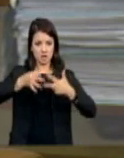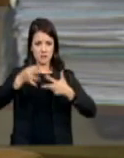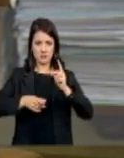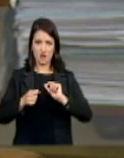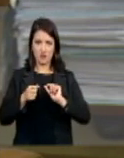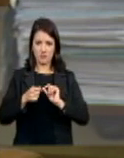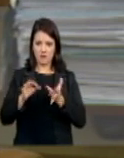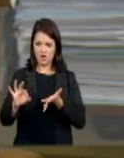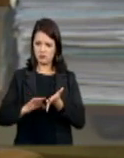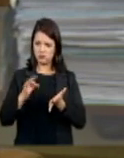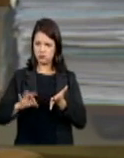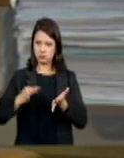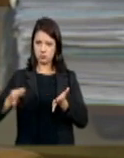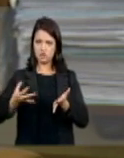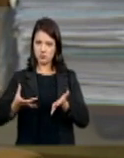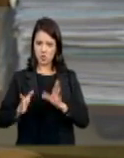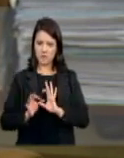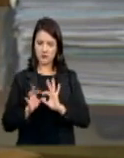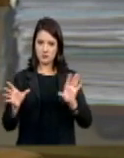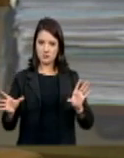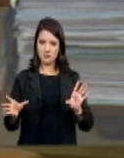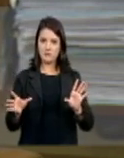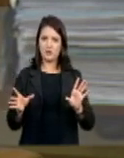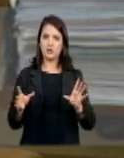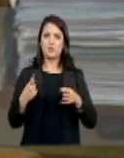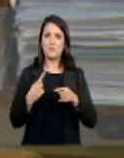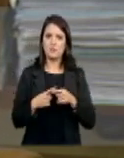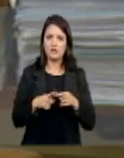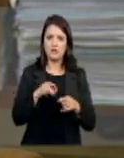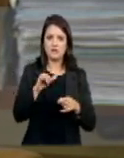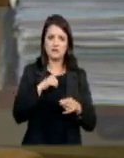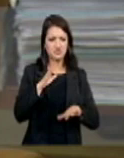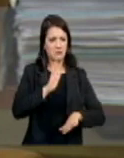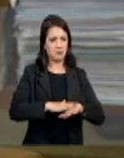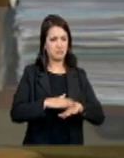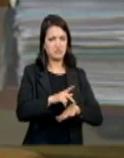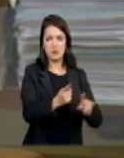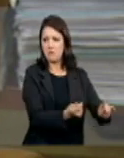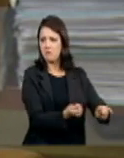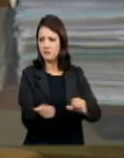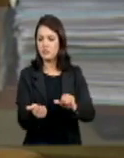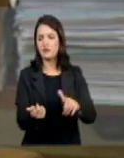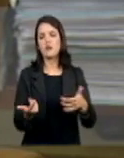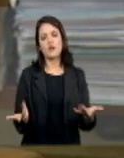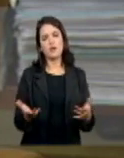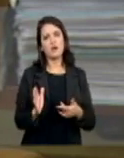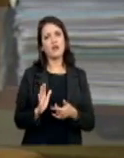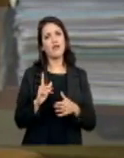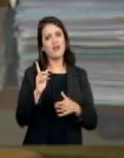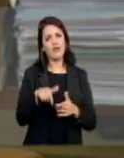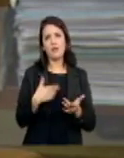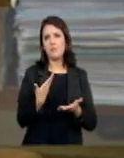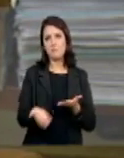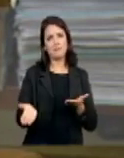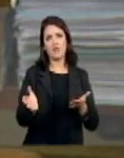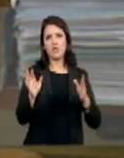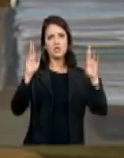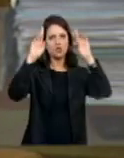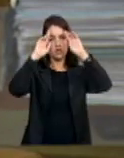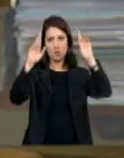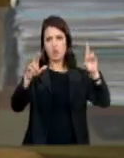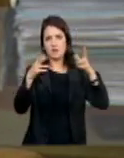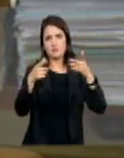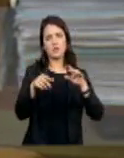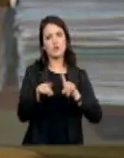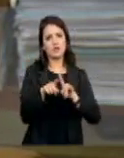intervenção que caráter arbitral na resolução dos litígios revela-se garantia de respeito tanto ao regime